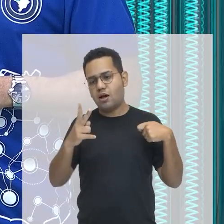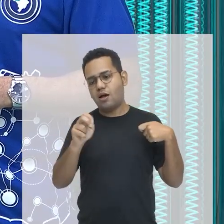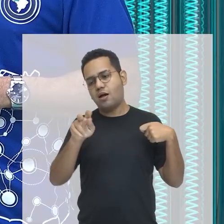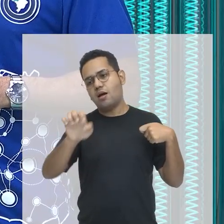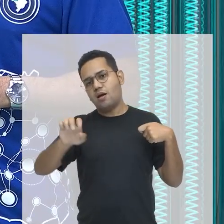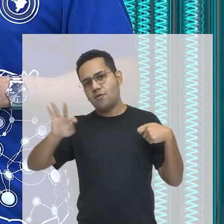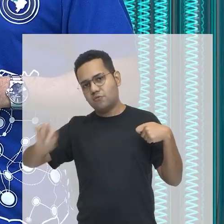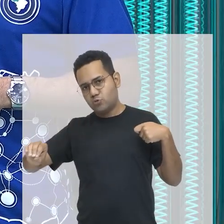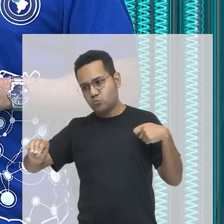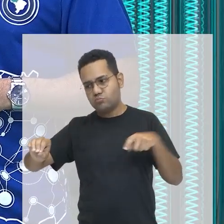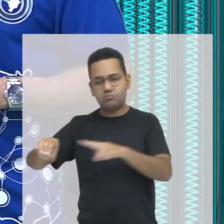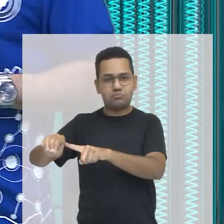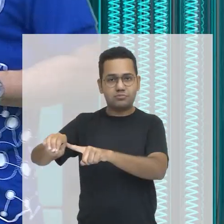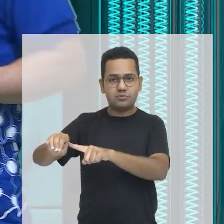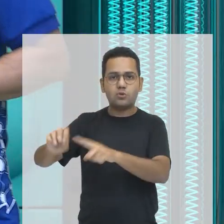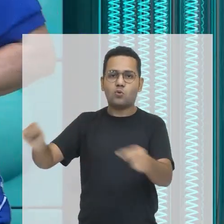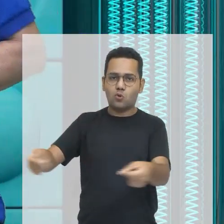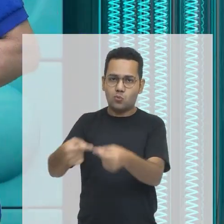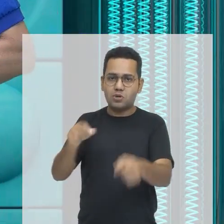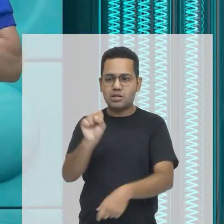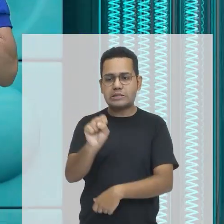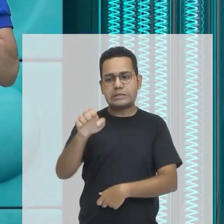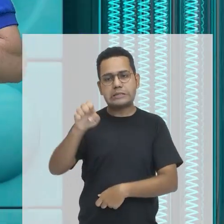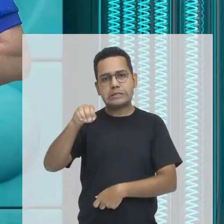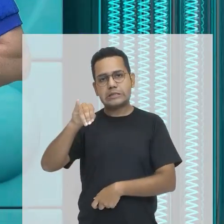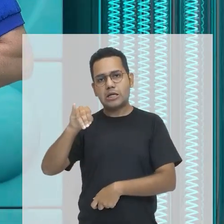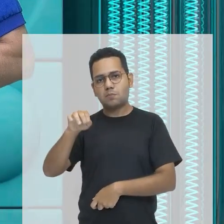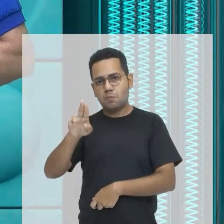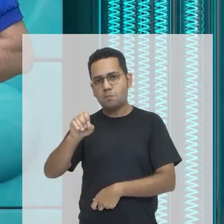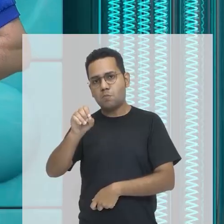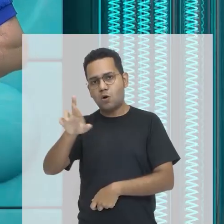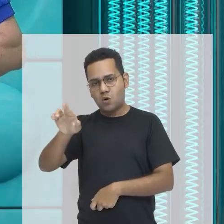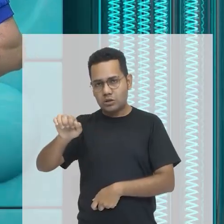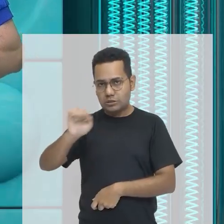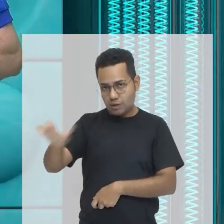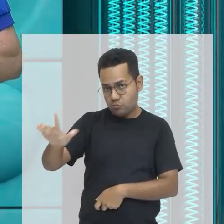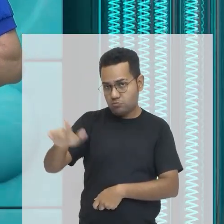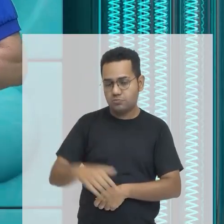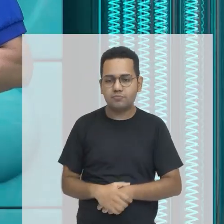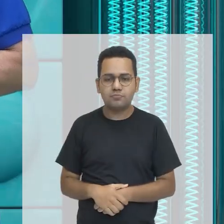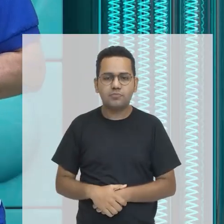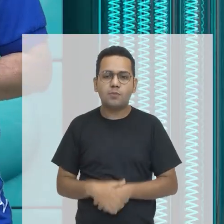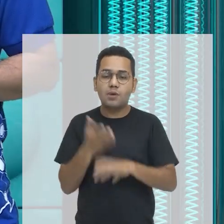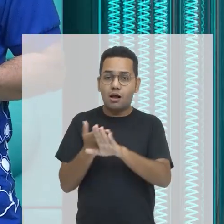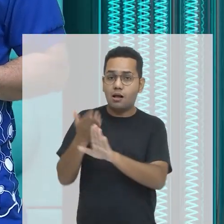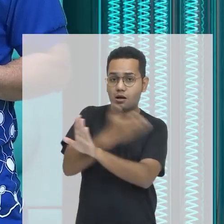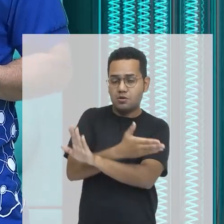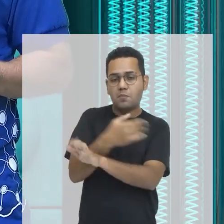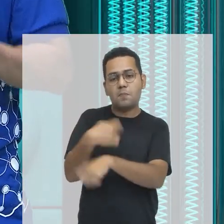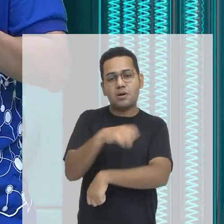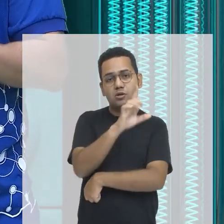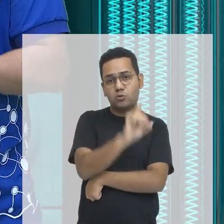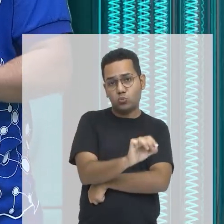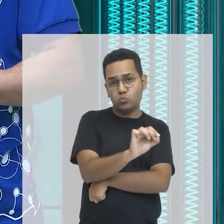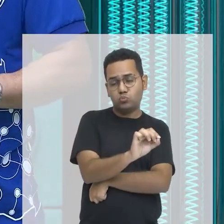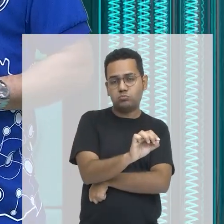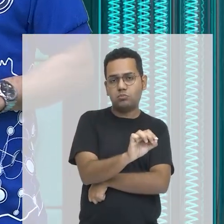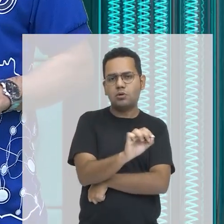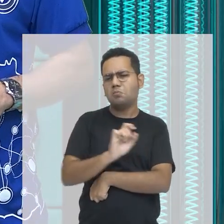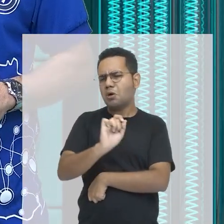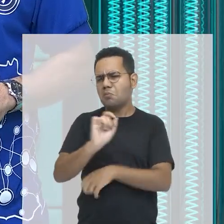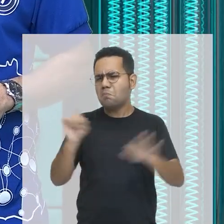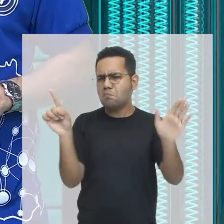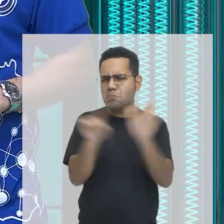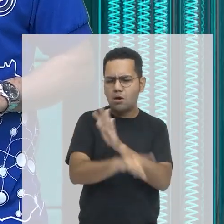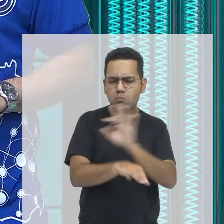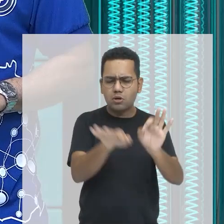característica é a presença do to, certo? Então, quando ele é um semimodal, eu vou precisar do verbo auxiliar do, ok? Para fazer pergunta,